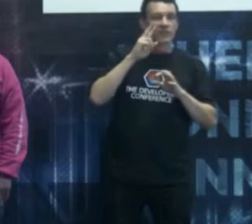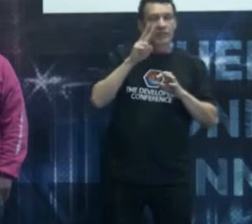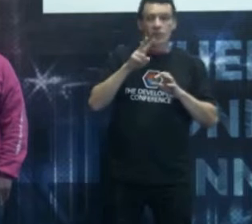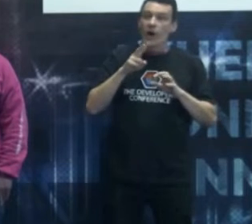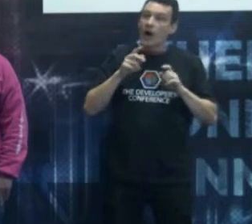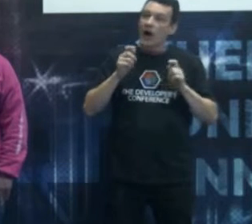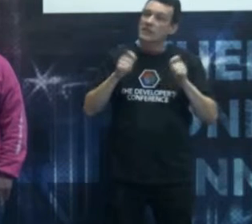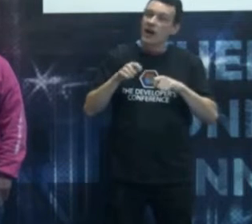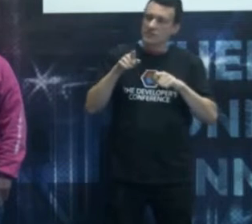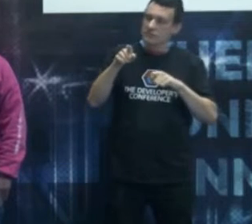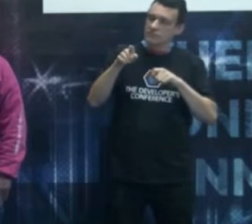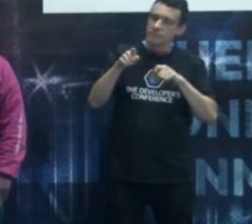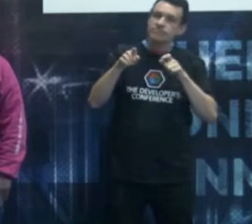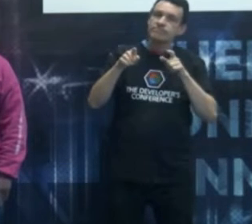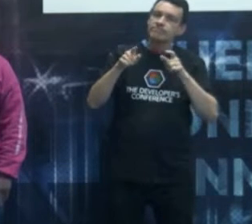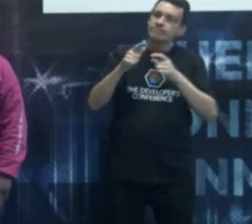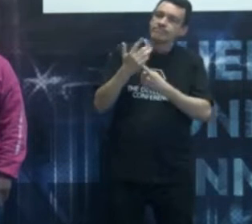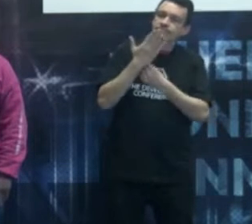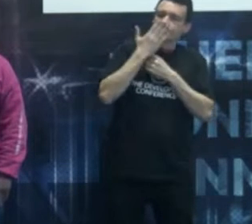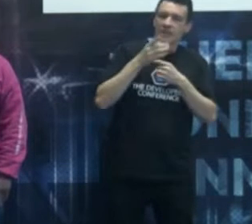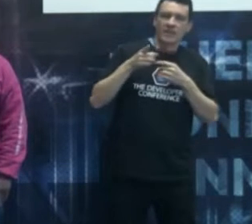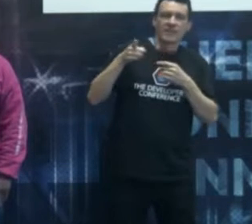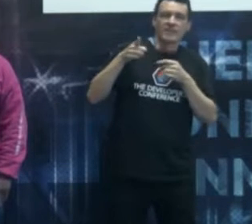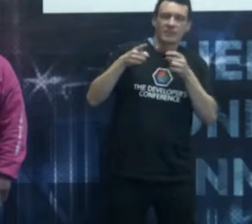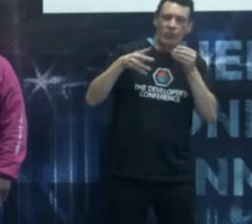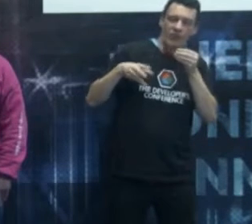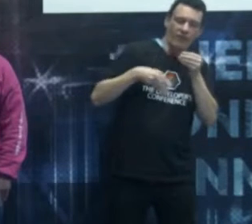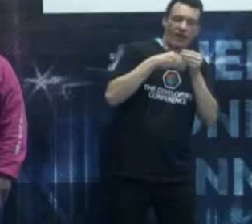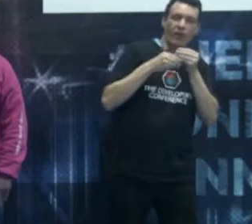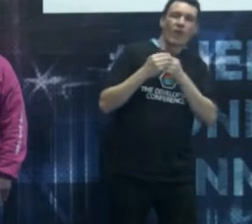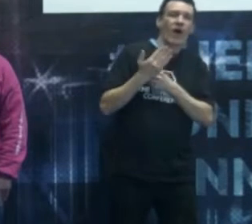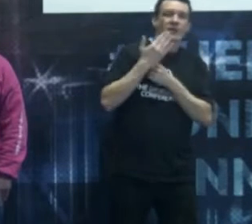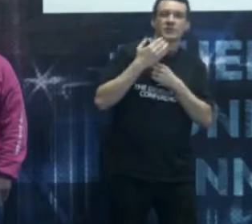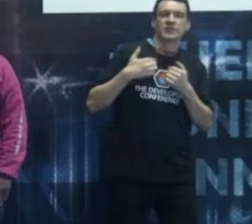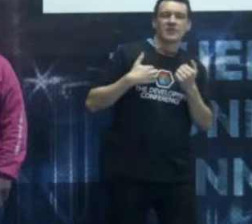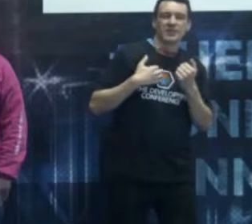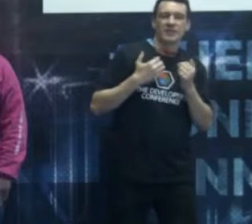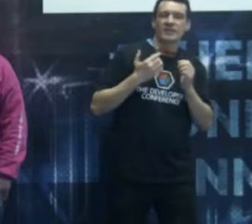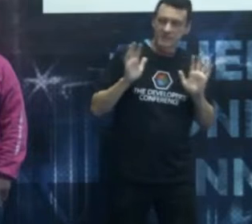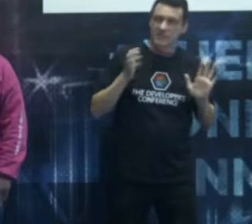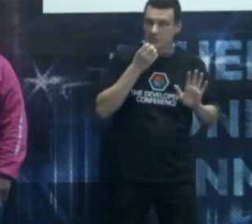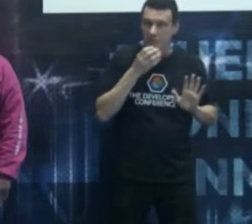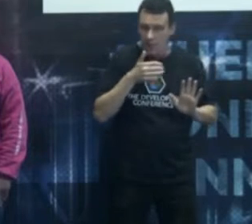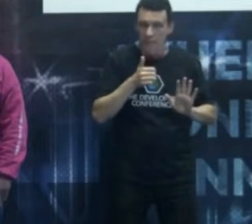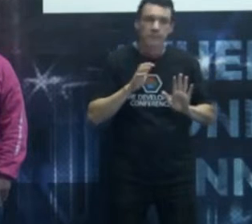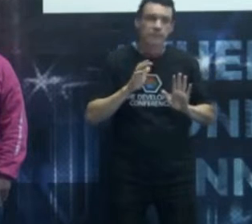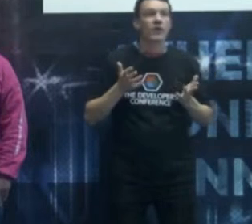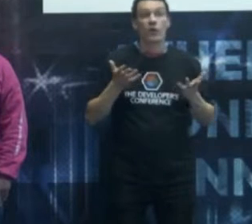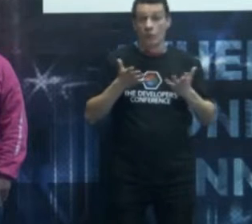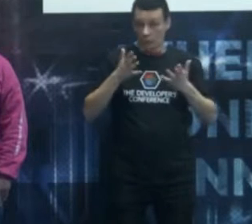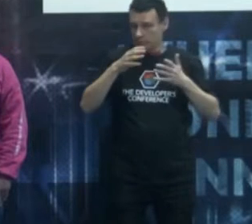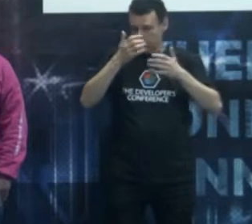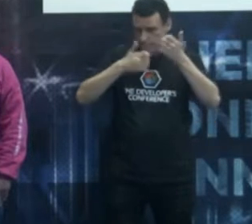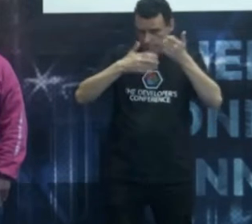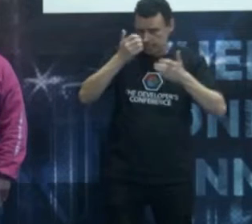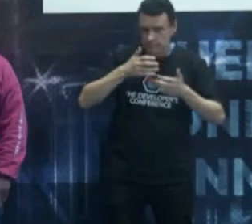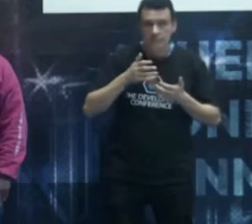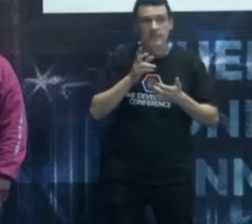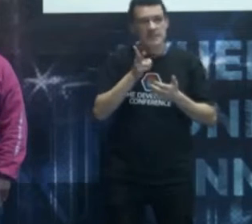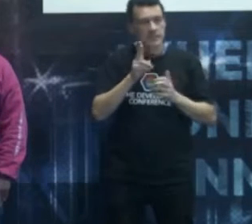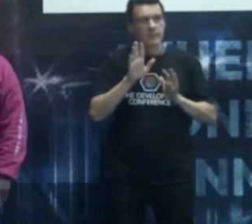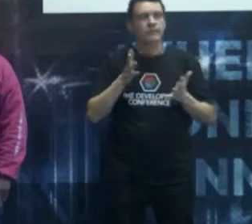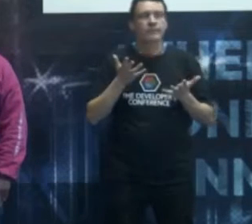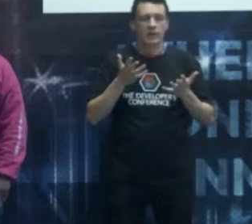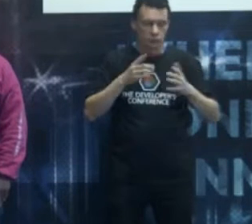se fala nas culturas organizacionais e numa forma de você atender o público, de você conseguir fazer com que o seu produto